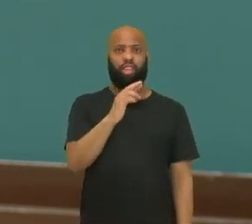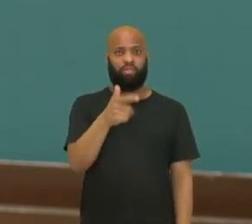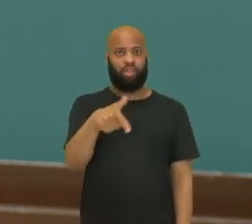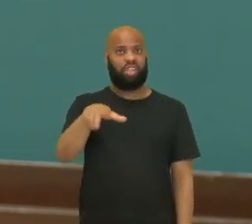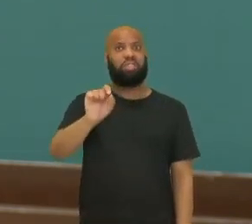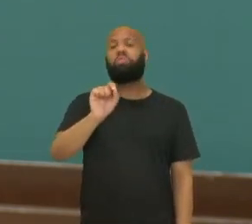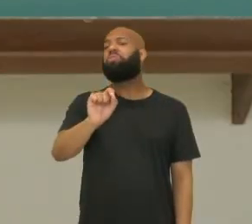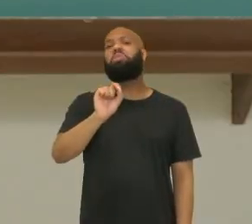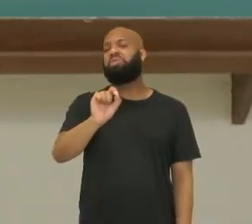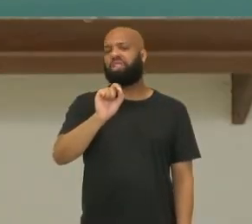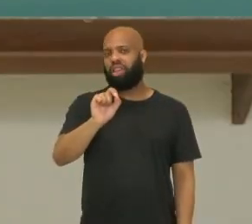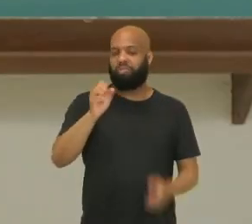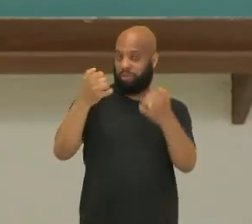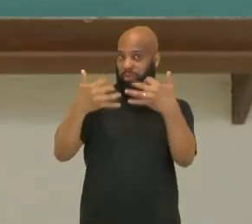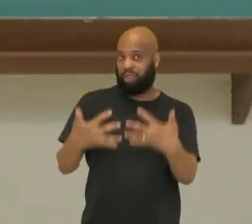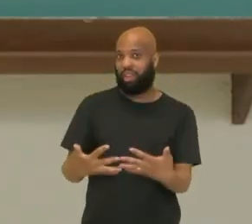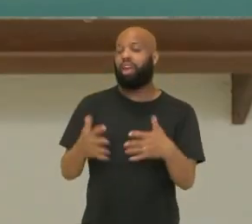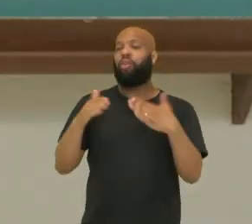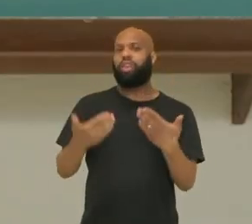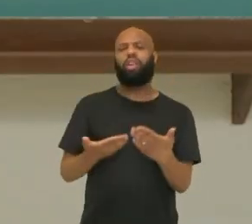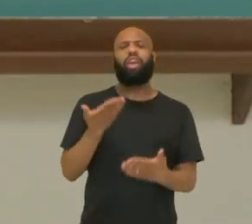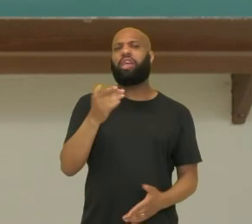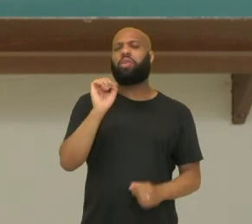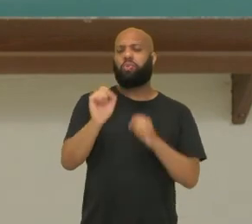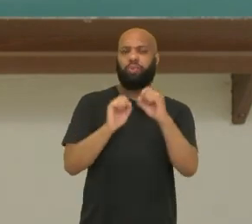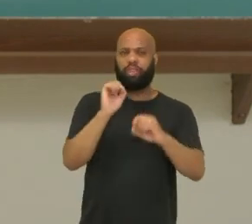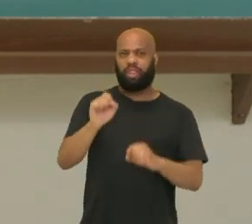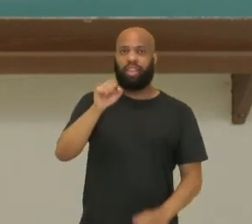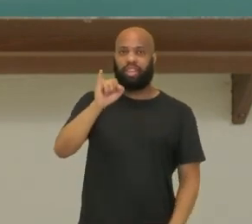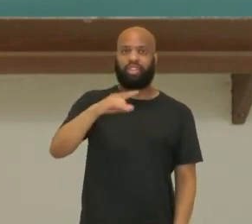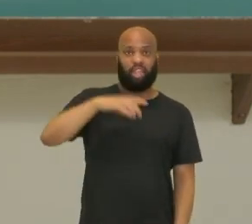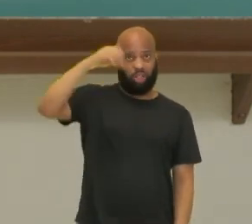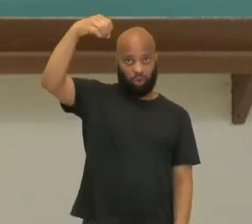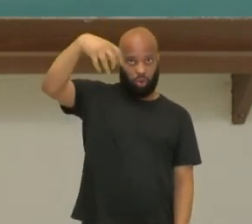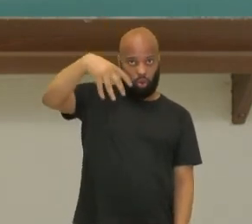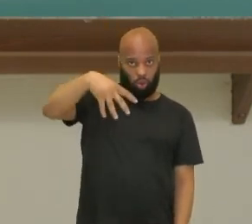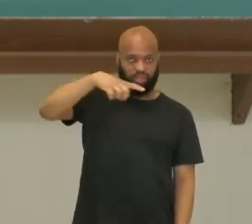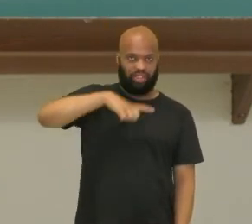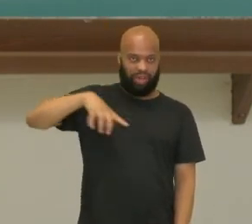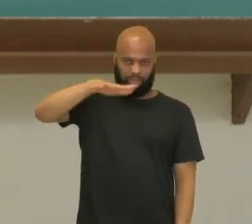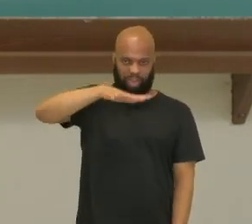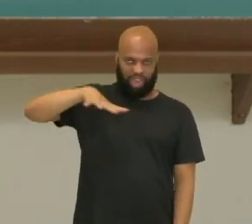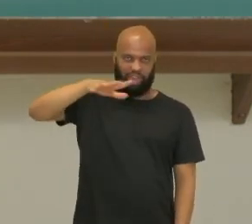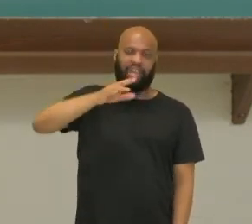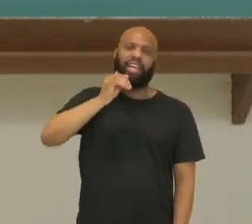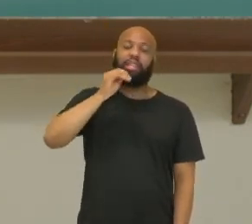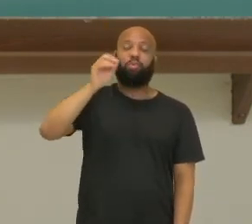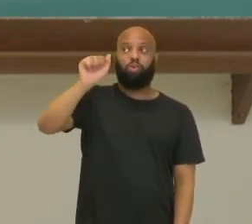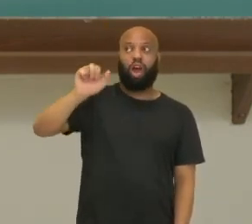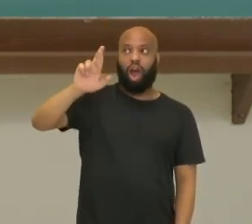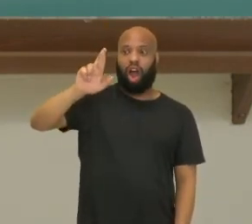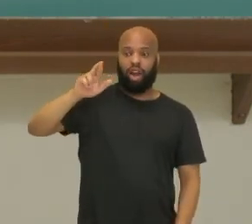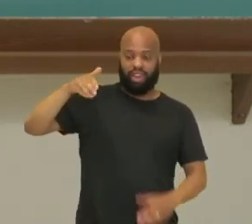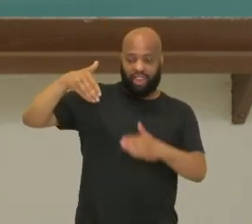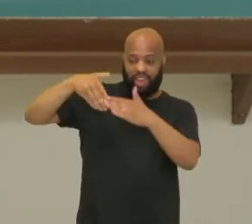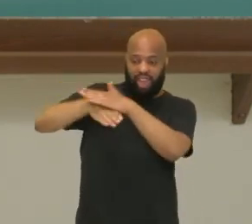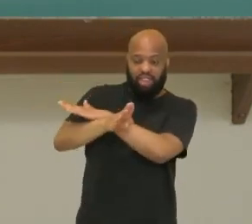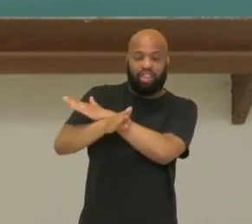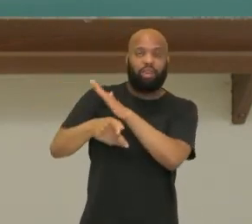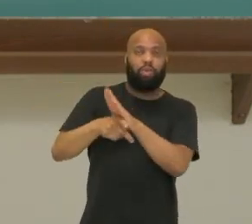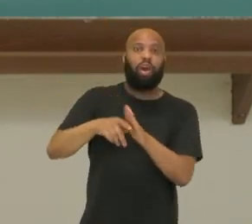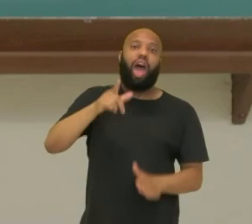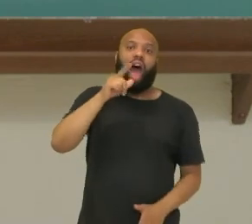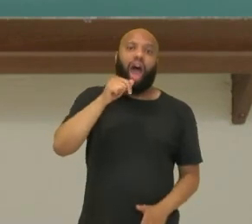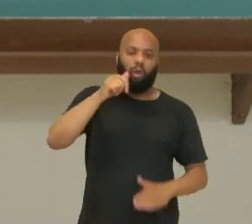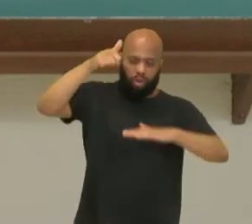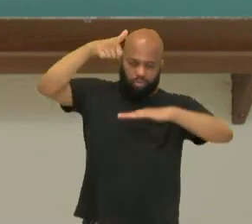luz. Ei, caro estudante, a refração da luz ocorre quando a luz muda de meio, quando ela sai do ar, entra na água, bate na água e